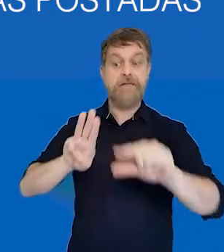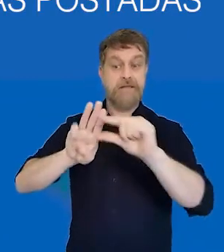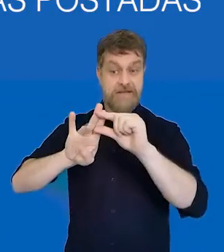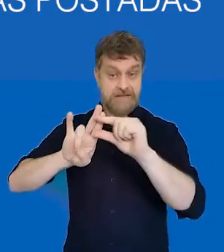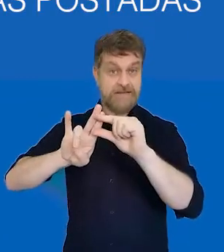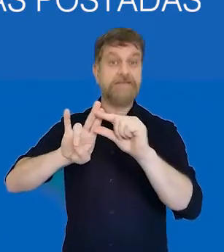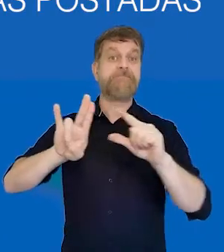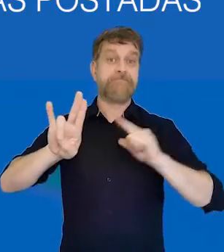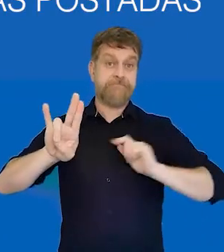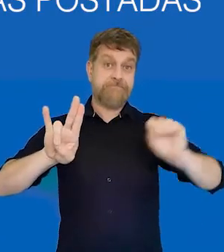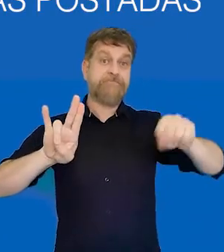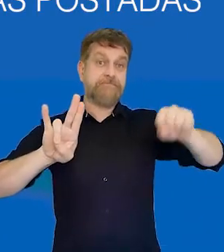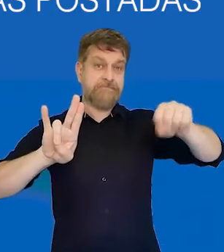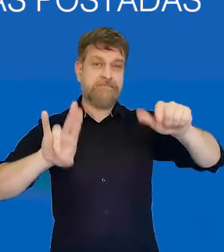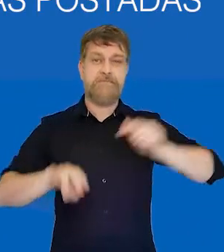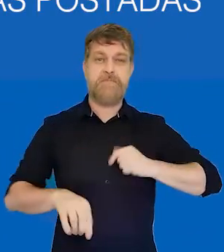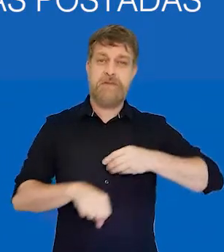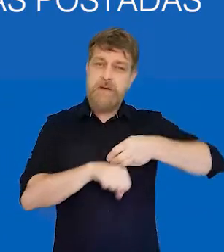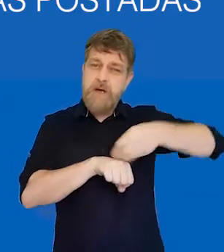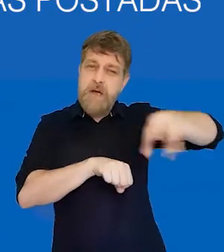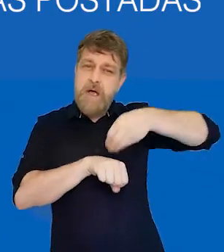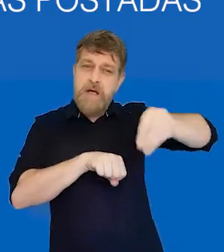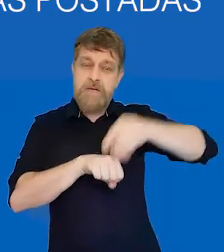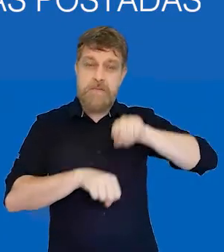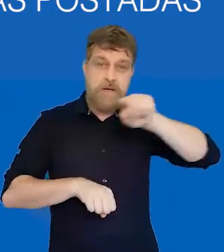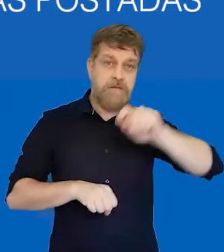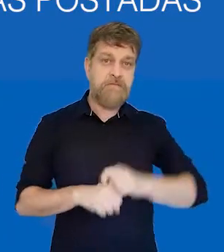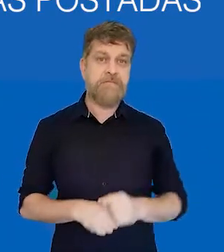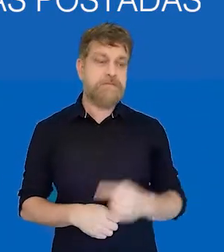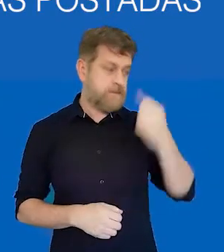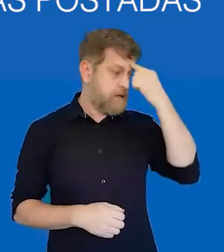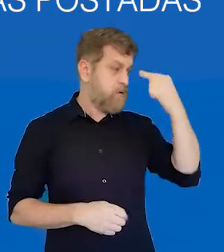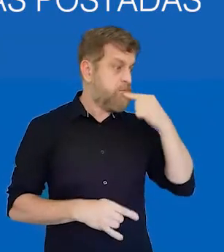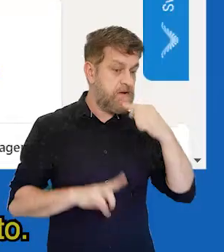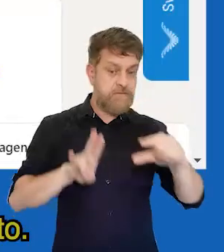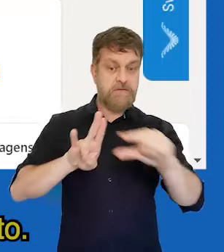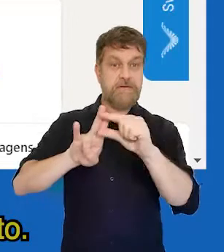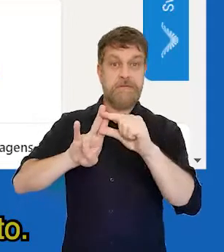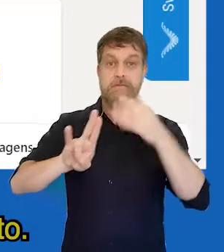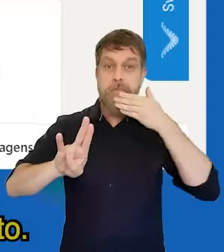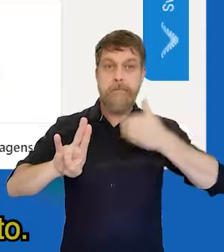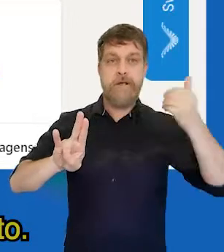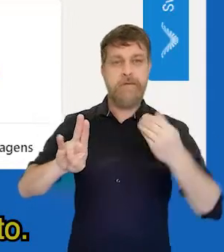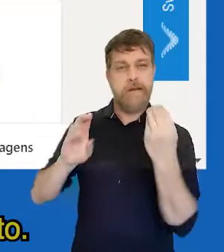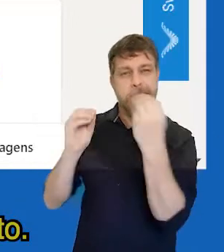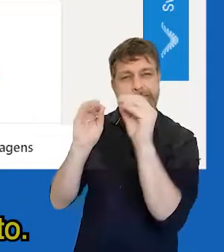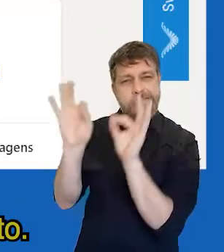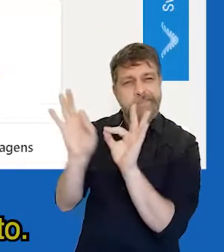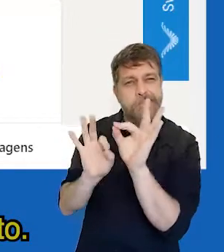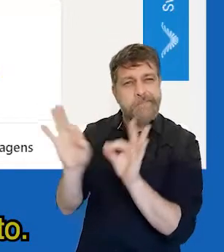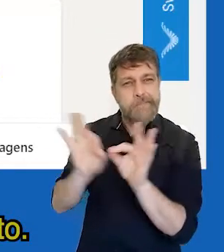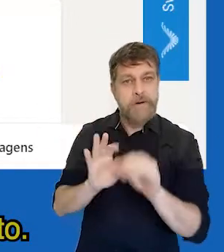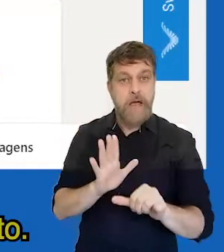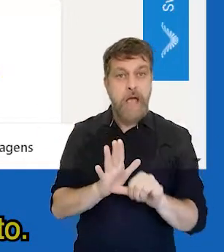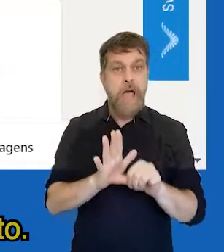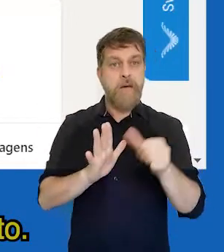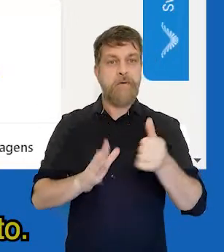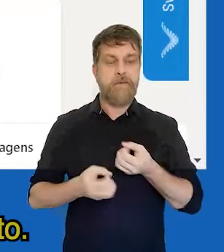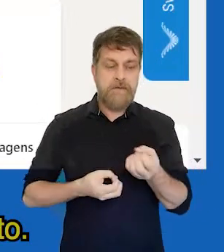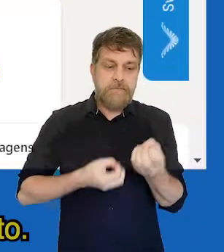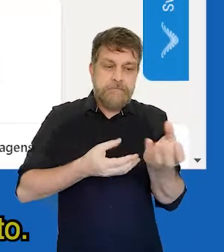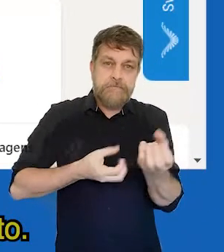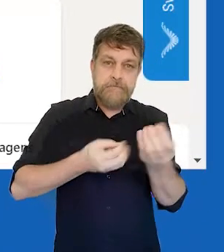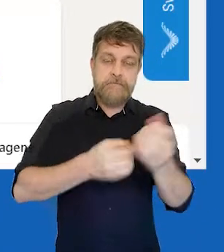por isso a gente está aqui para dar algumas dicas para vocês turbinar em o perfil na ferramenta ela do LinkedIn só primeiro item que gostaria de trazer para